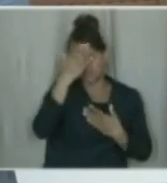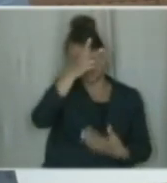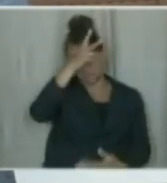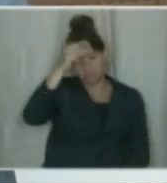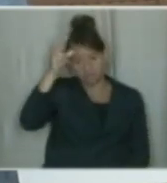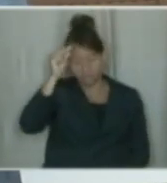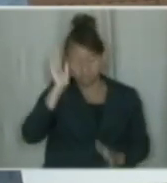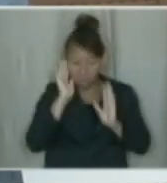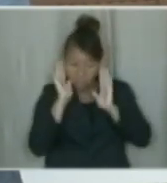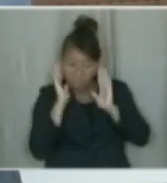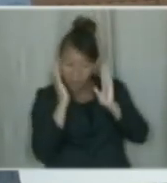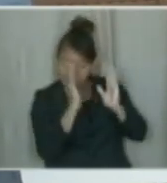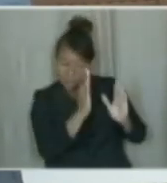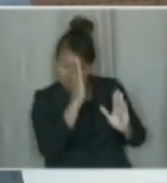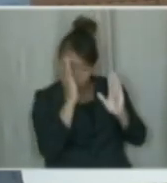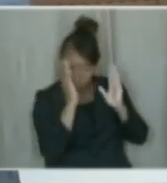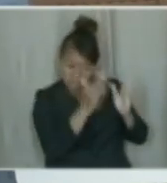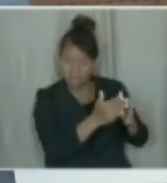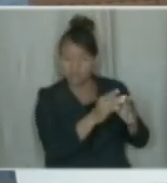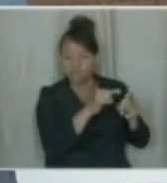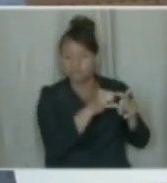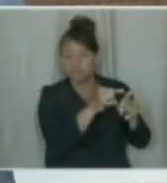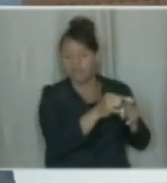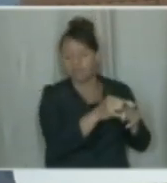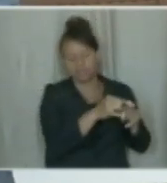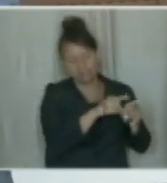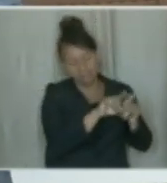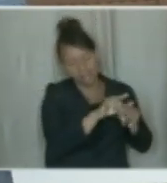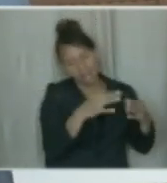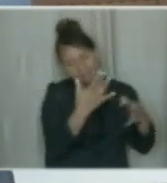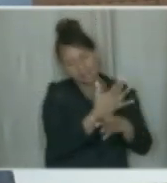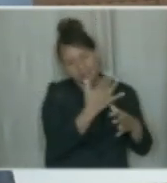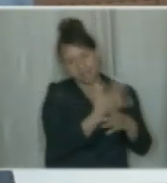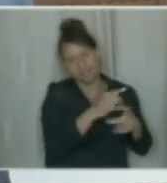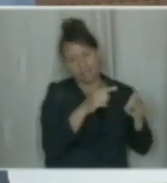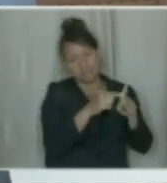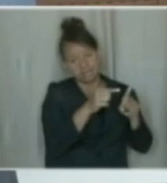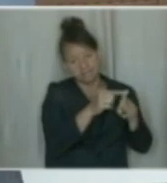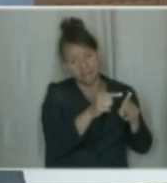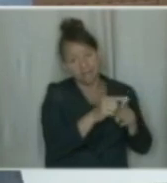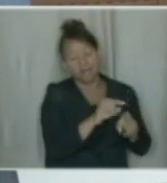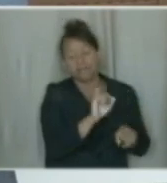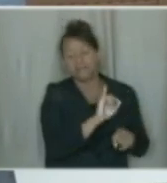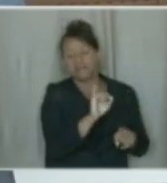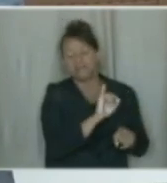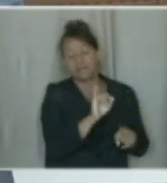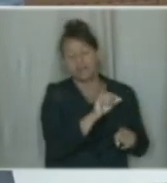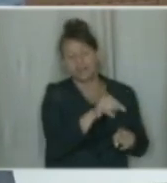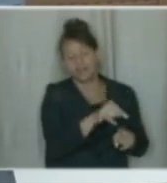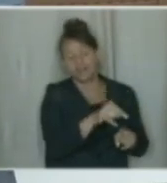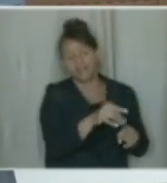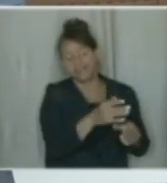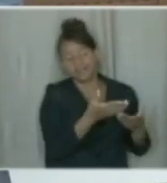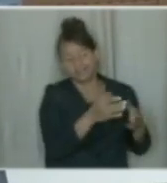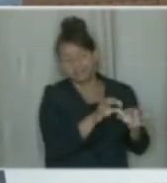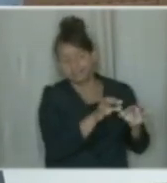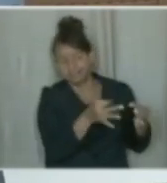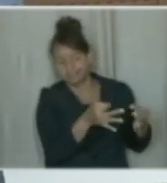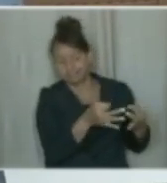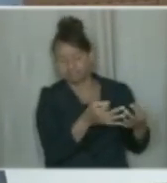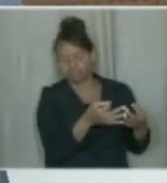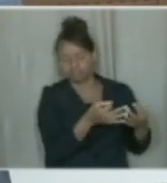estar tendo um olhar especial ao nosso bairro, à nossa cidade. O bairro da Imbiribeira estava muito carente e